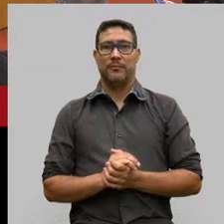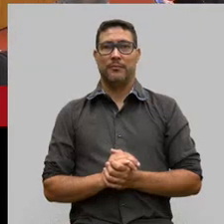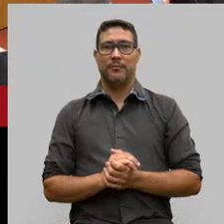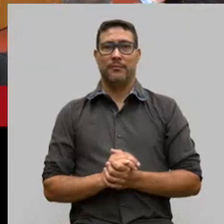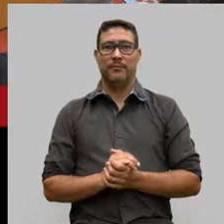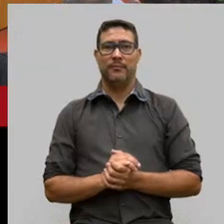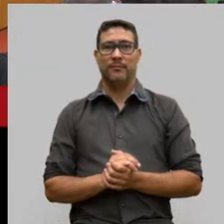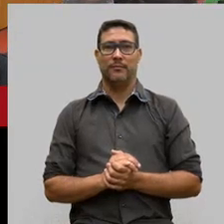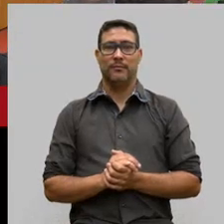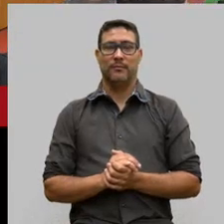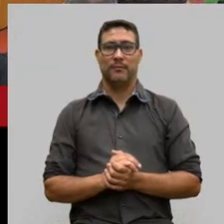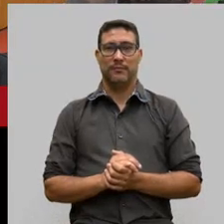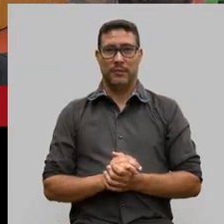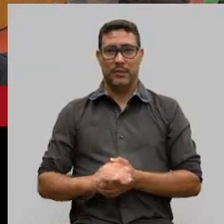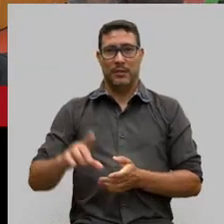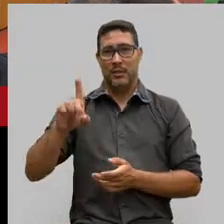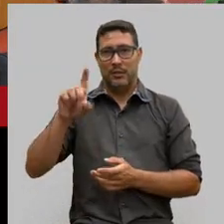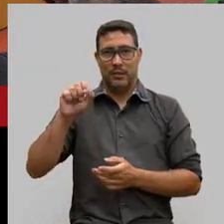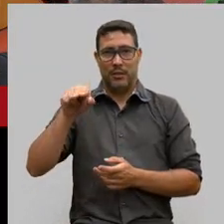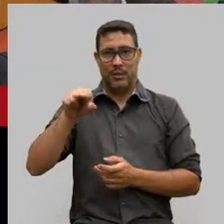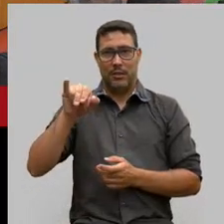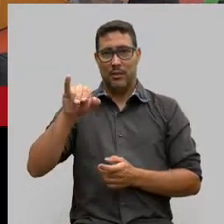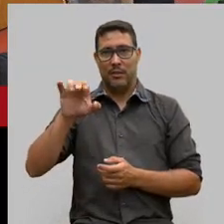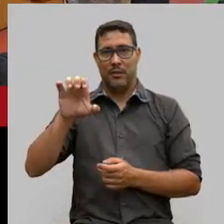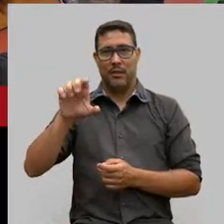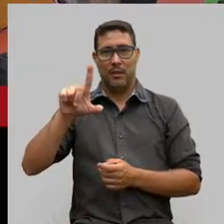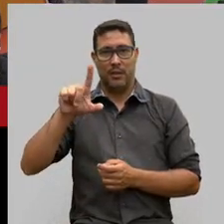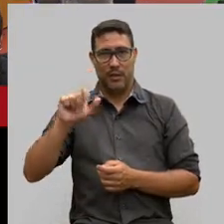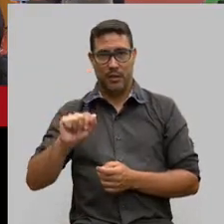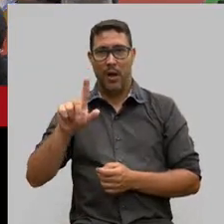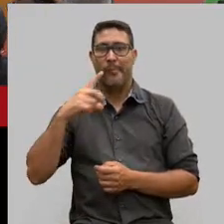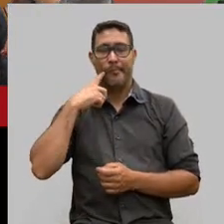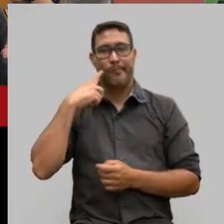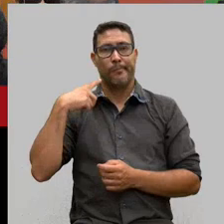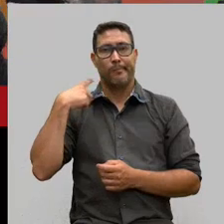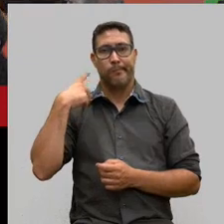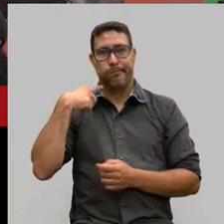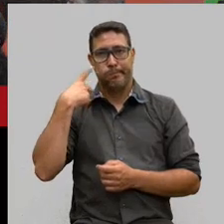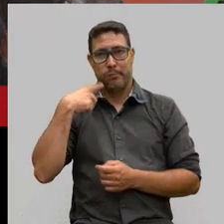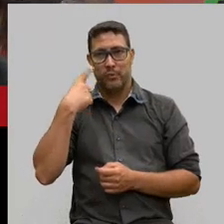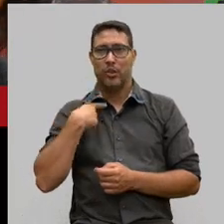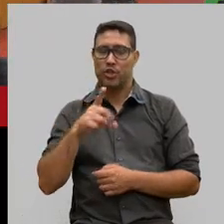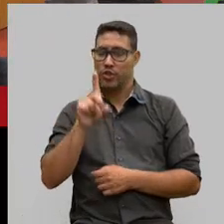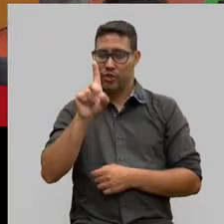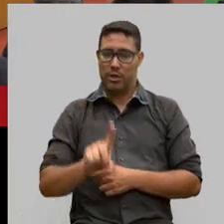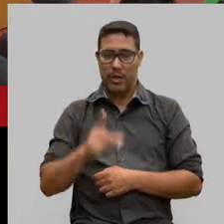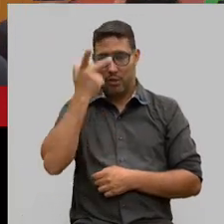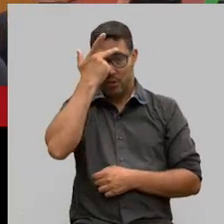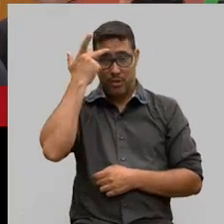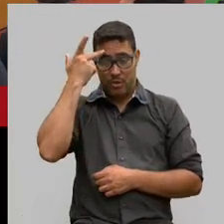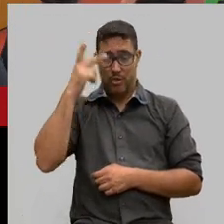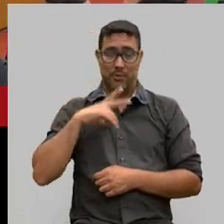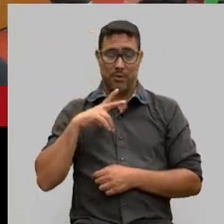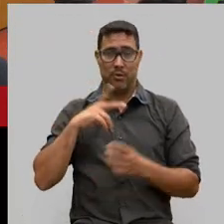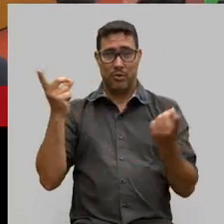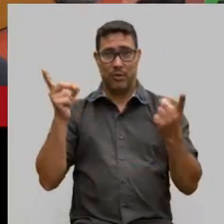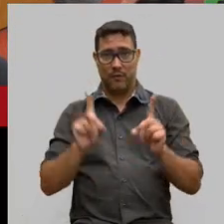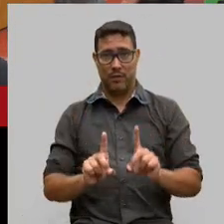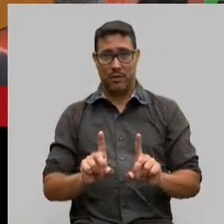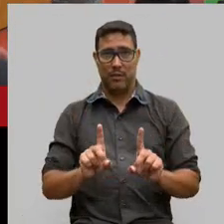UFMG Daniela Avelar advogado especialista dos direitos das pessoas com